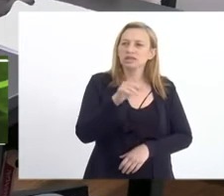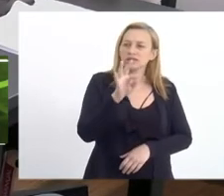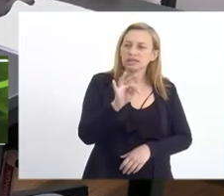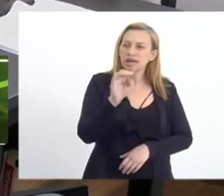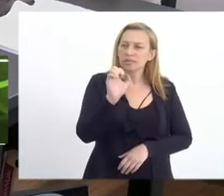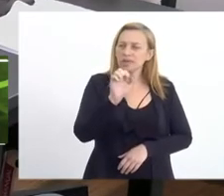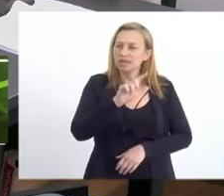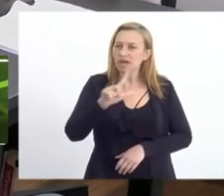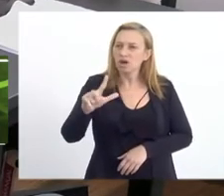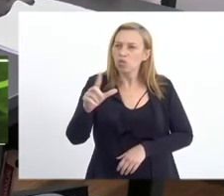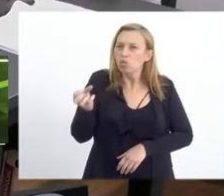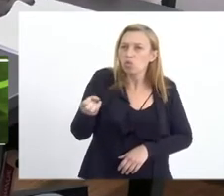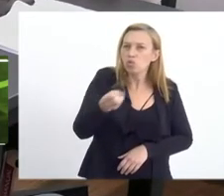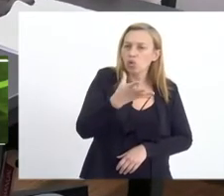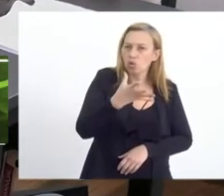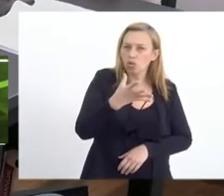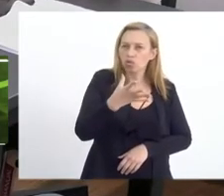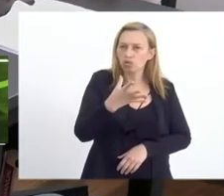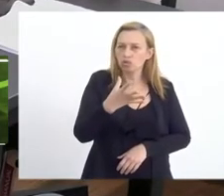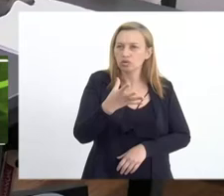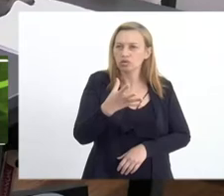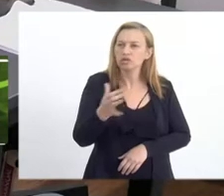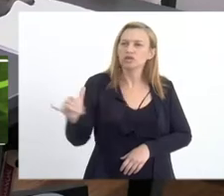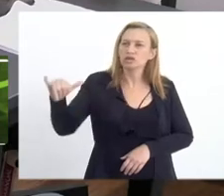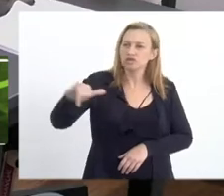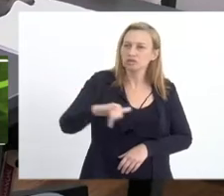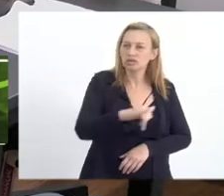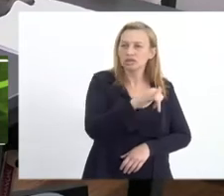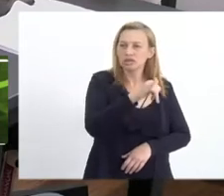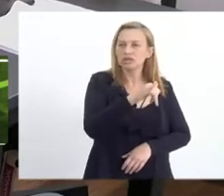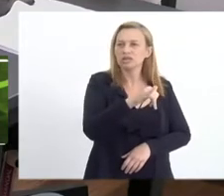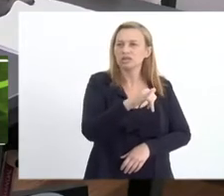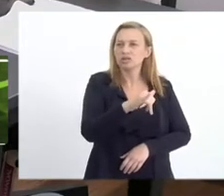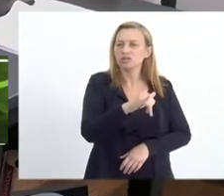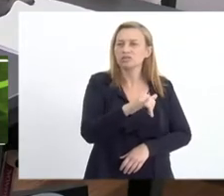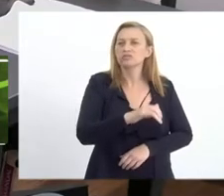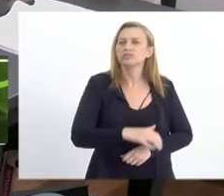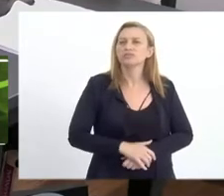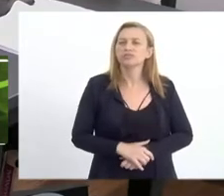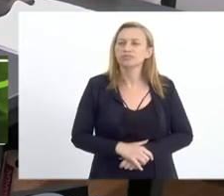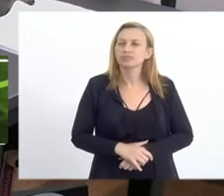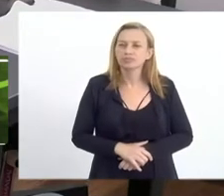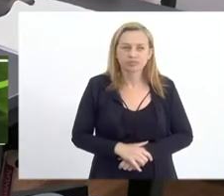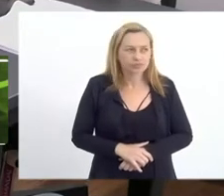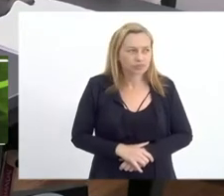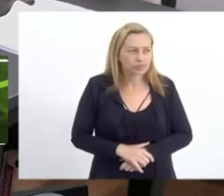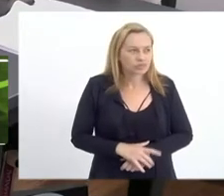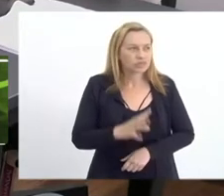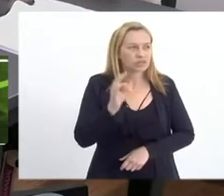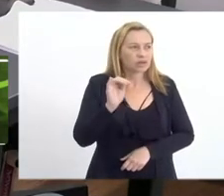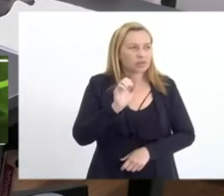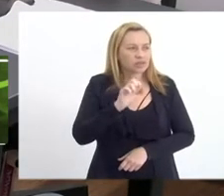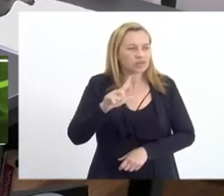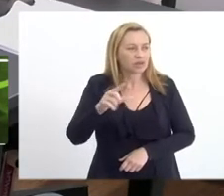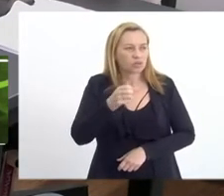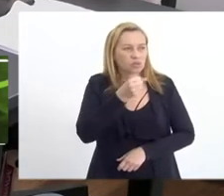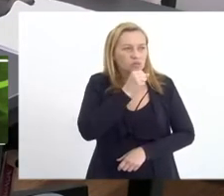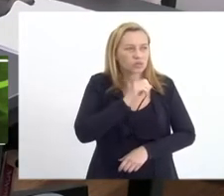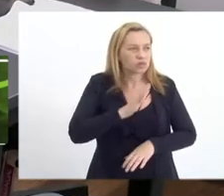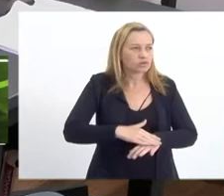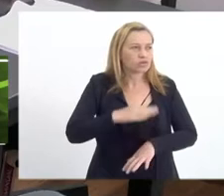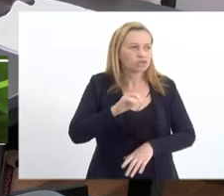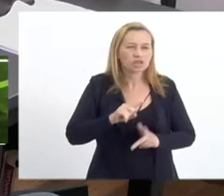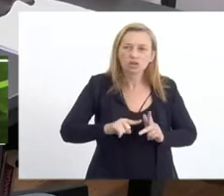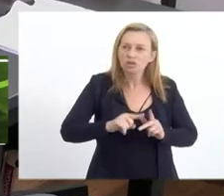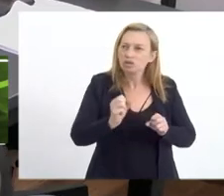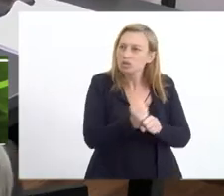terminal que atende hoje a aviação também offshore e a aviação executiva. E o terminal antigo será